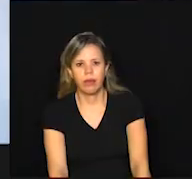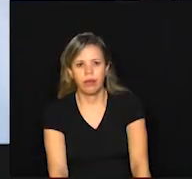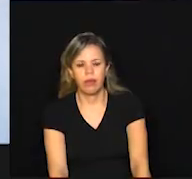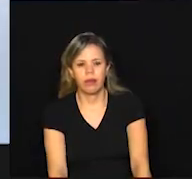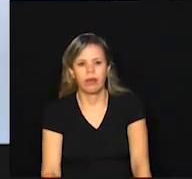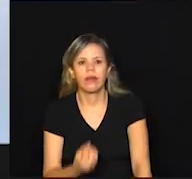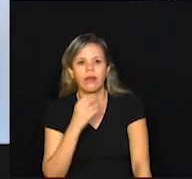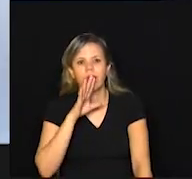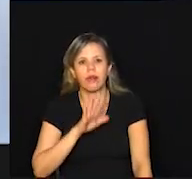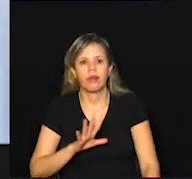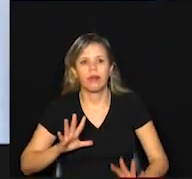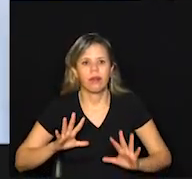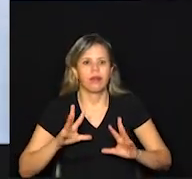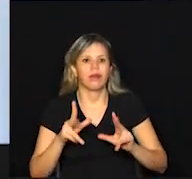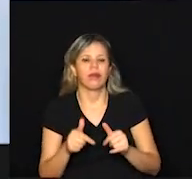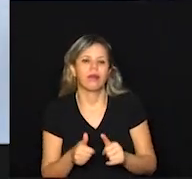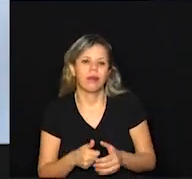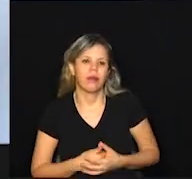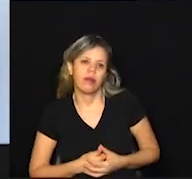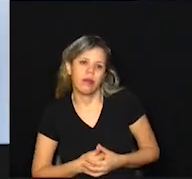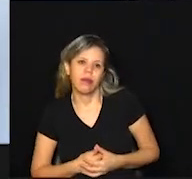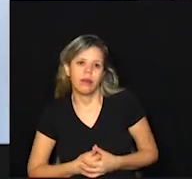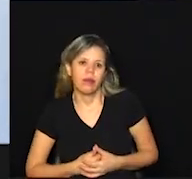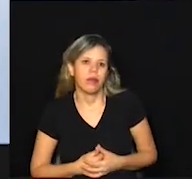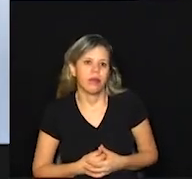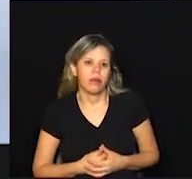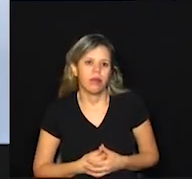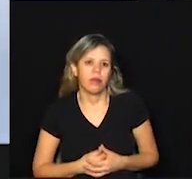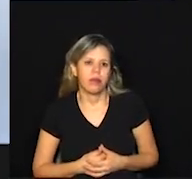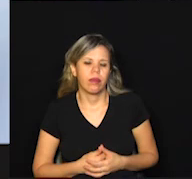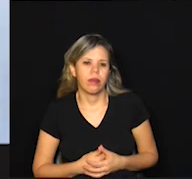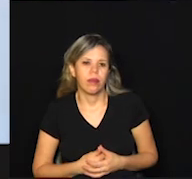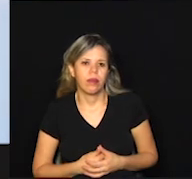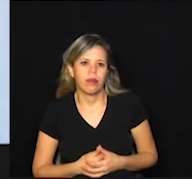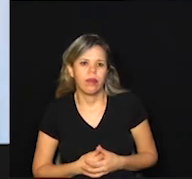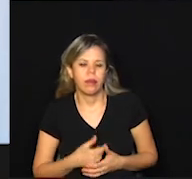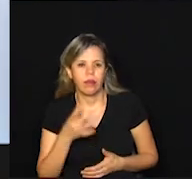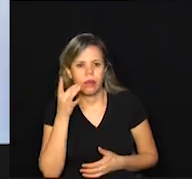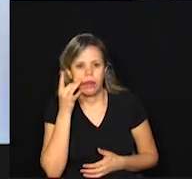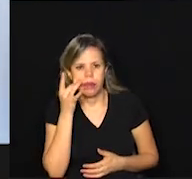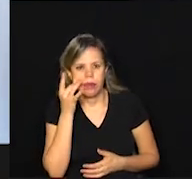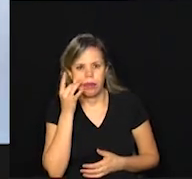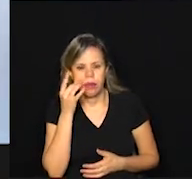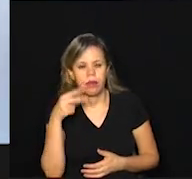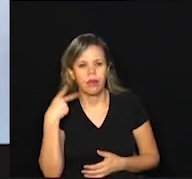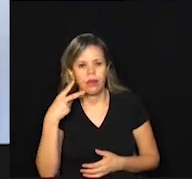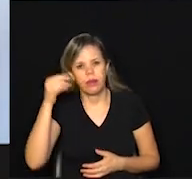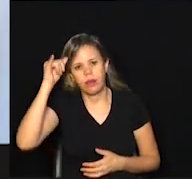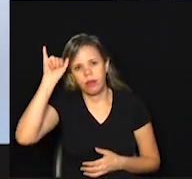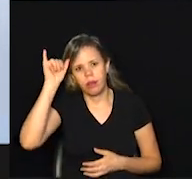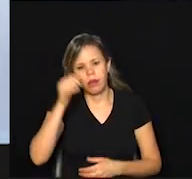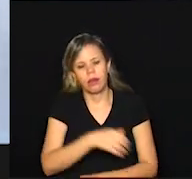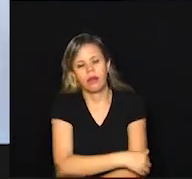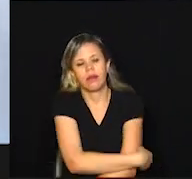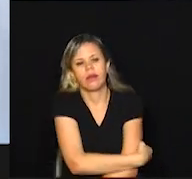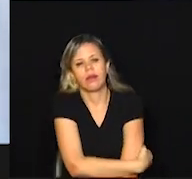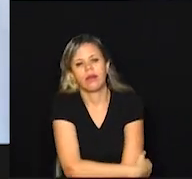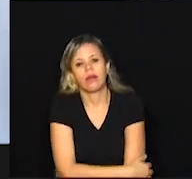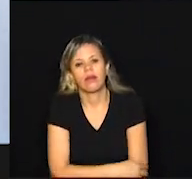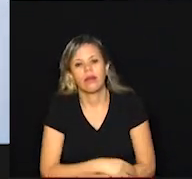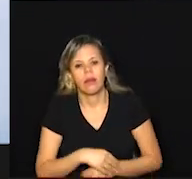Oi boa tarde a todas todas as dores na presença do Paulo tem o presidente